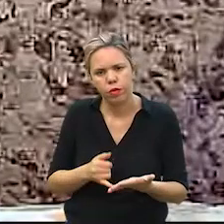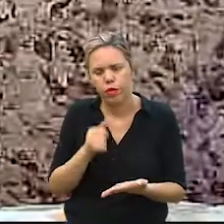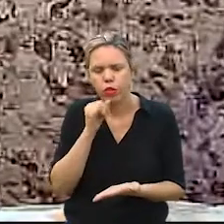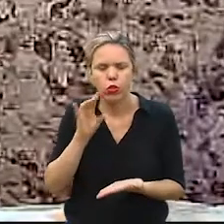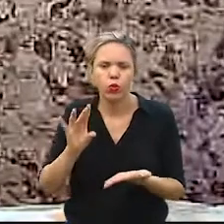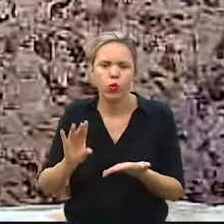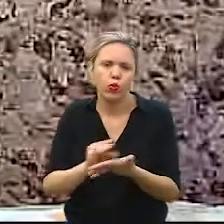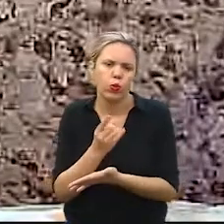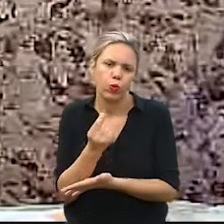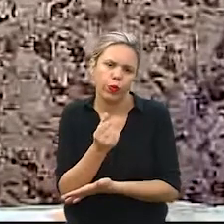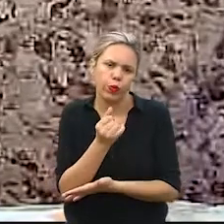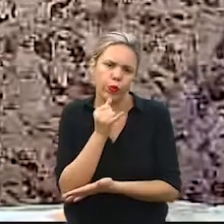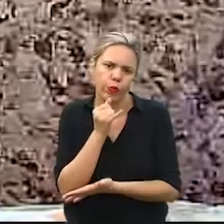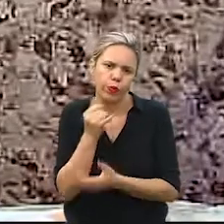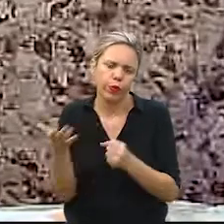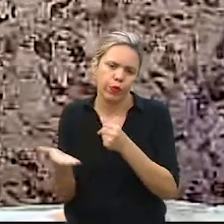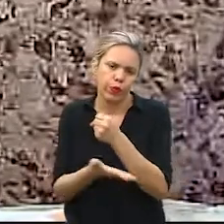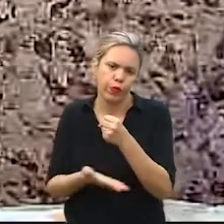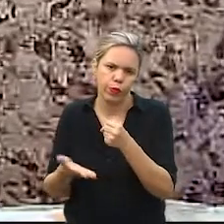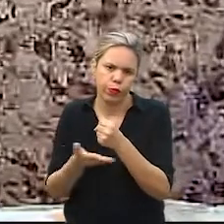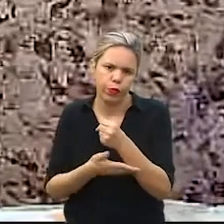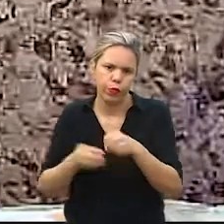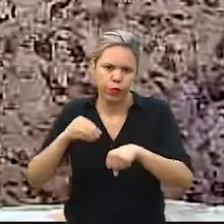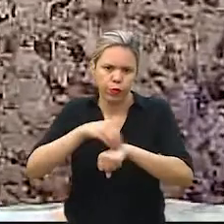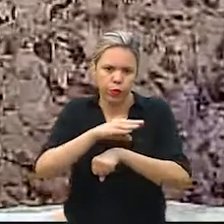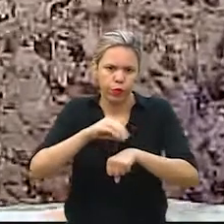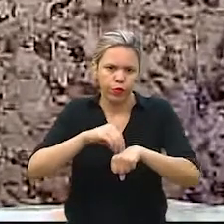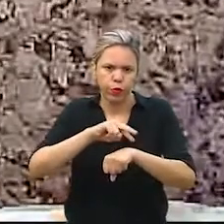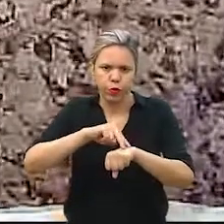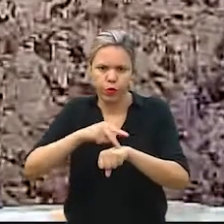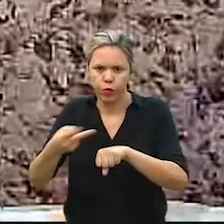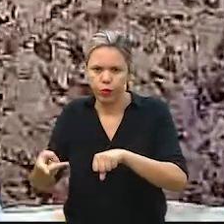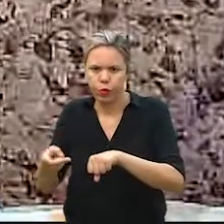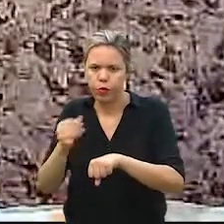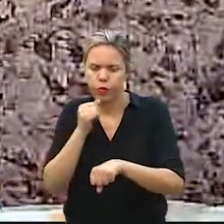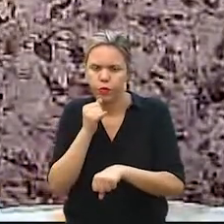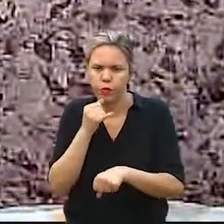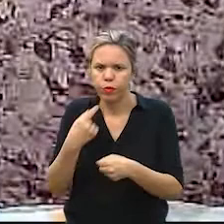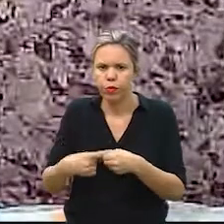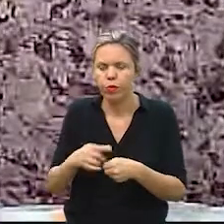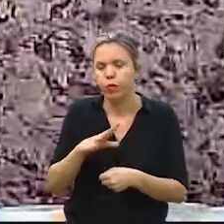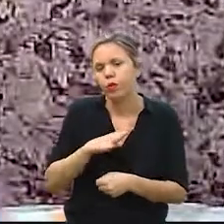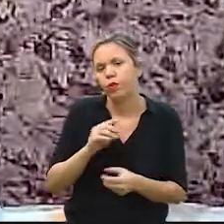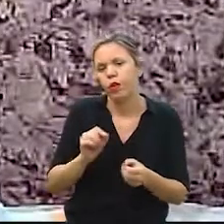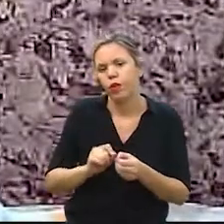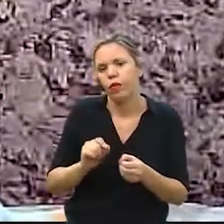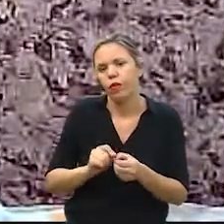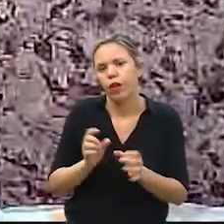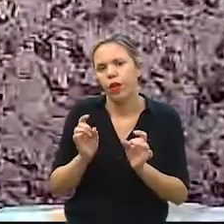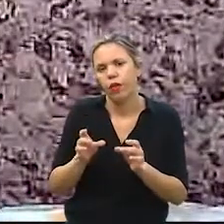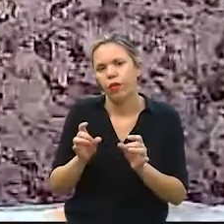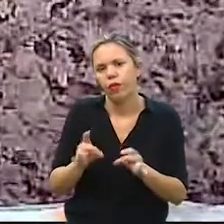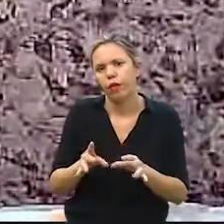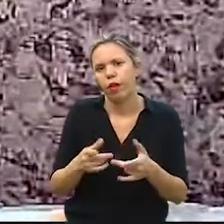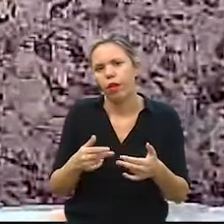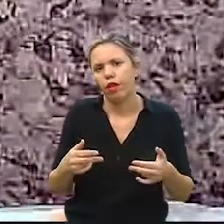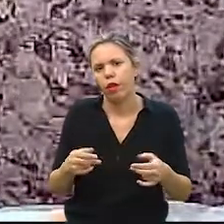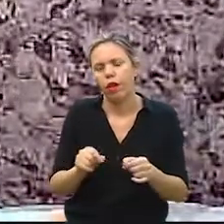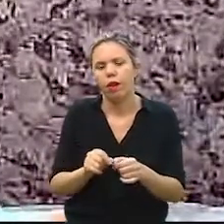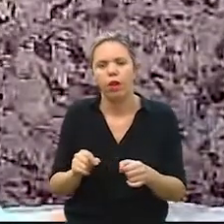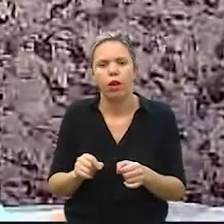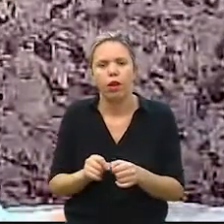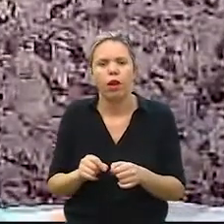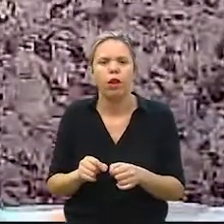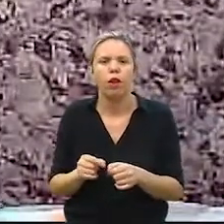capital são basicamente transferências ou quando o município faz alguma venda de inservível, faz